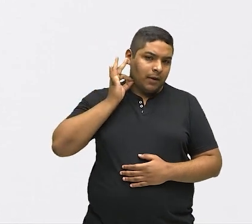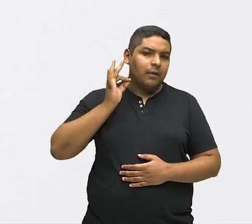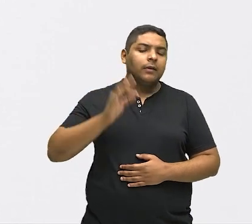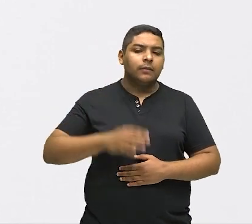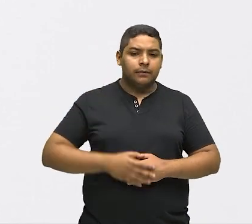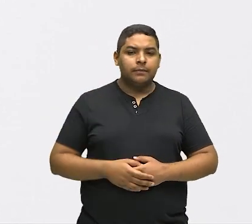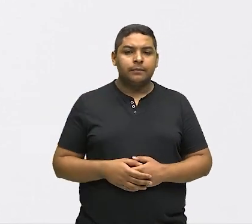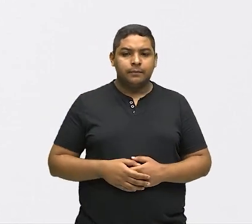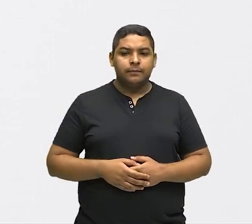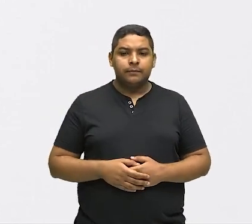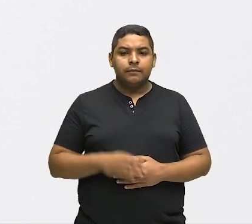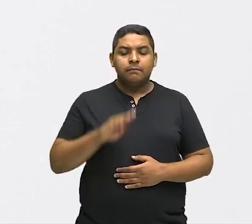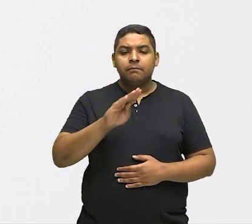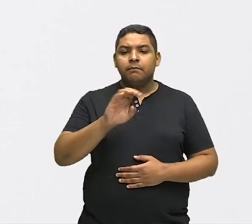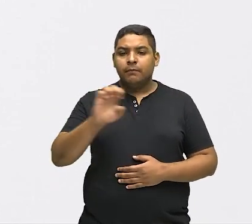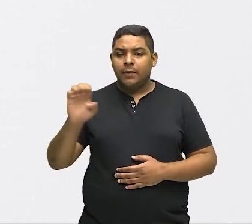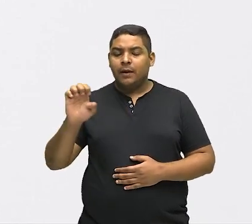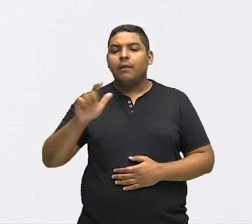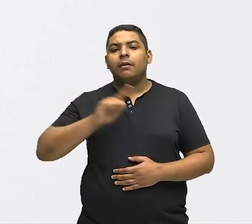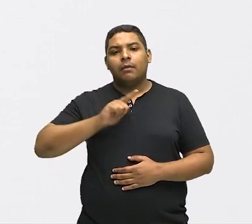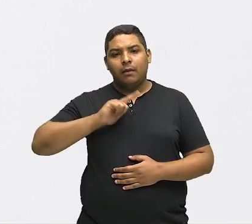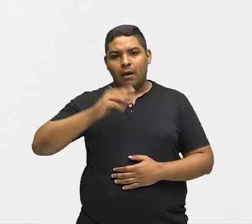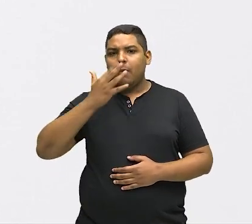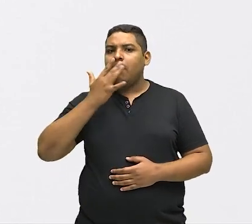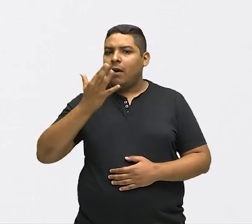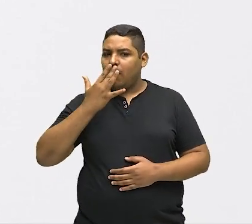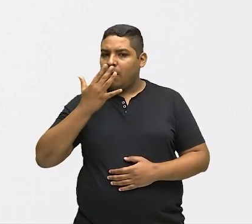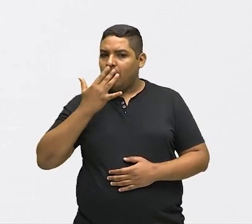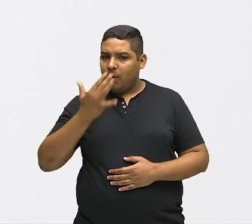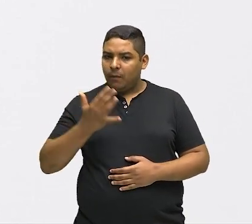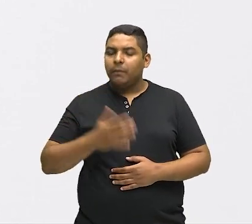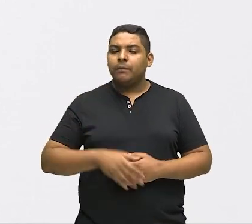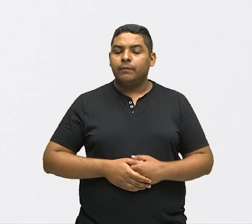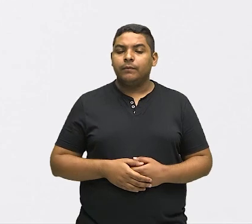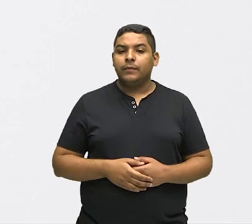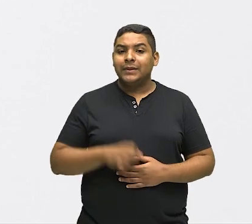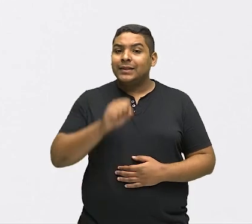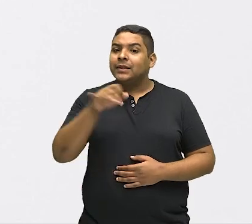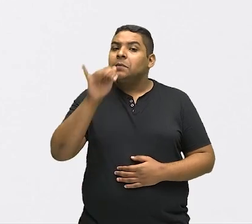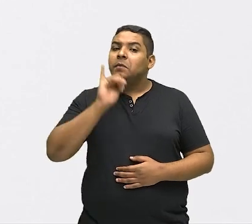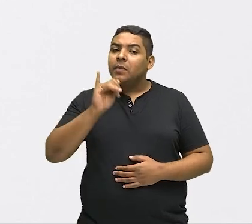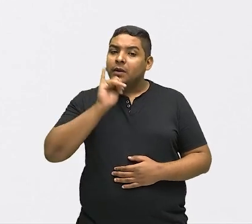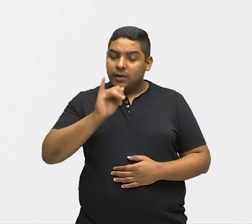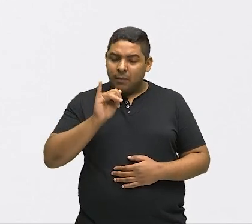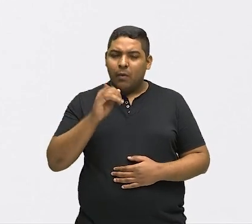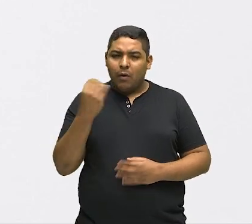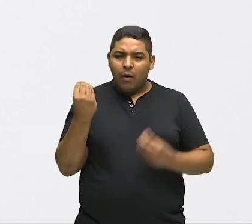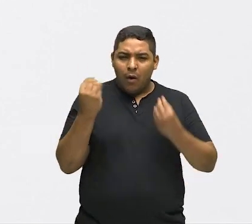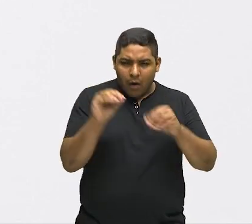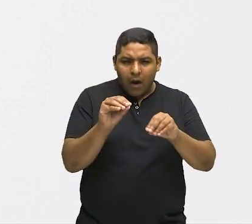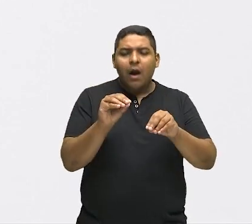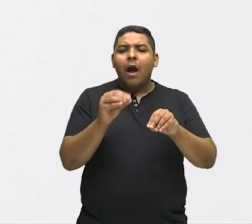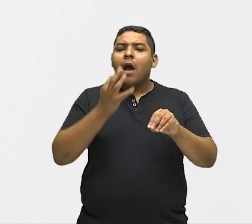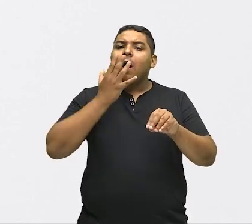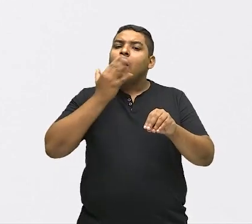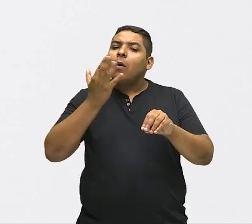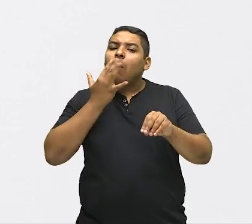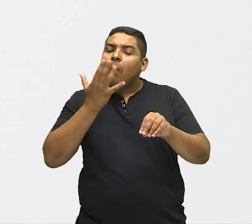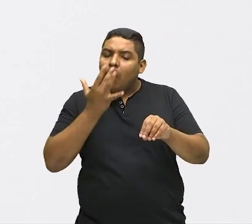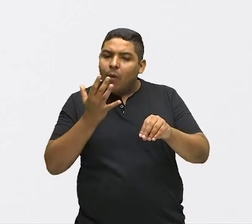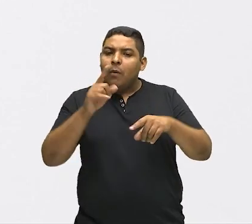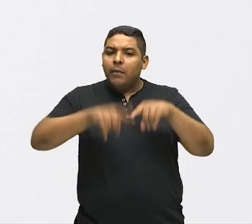ela tem uma cor, certo? Toda vez quando eu vou definir uma cor de um objeto, essa cor, ela vai